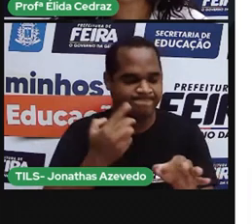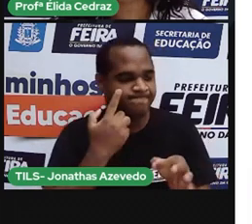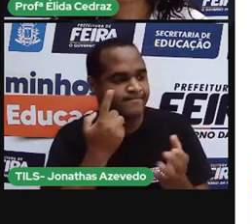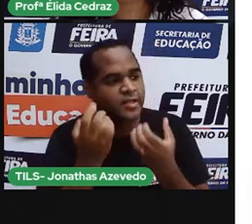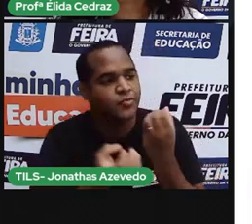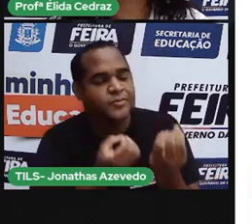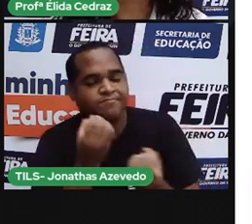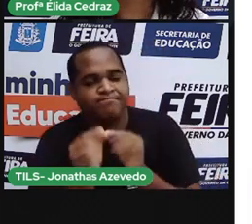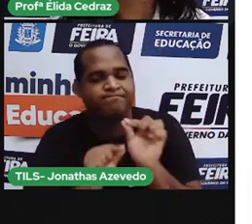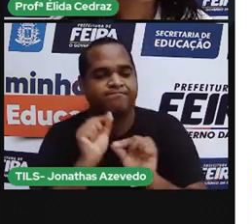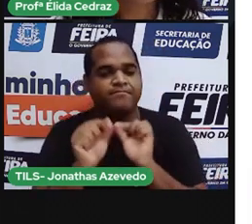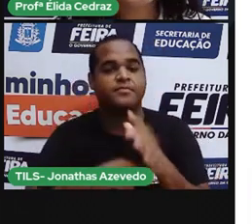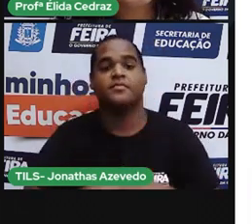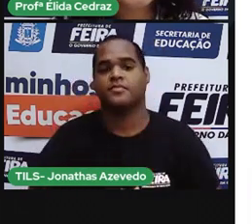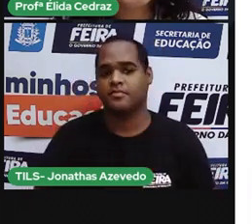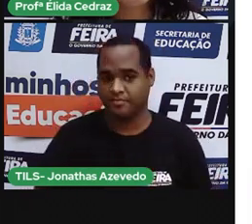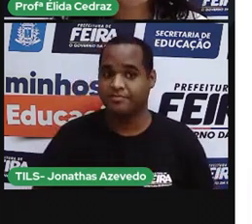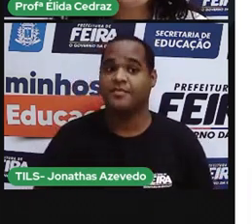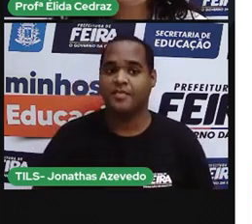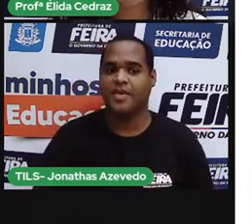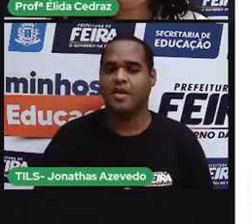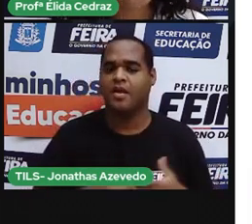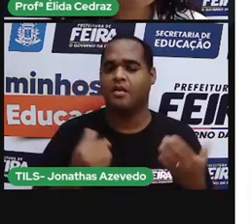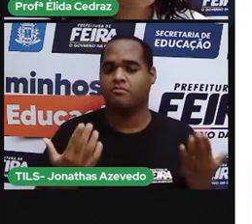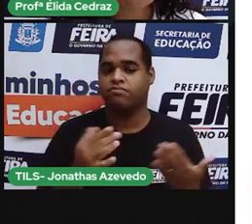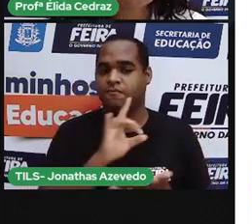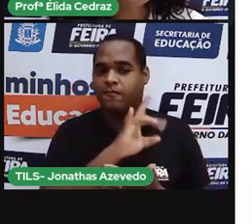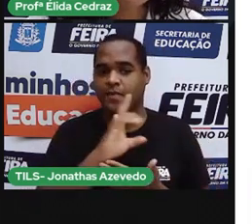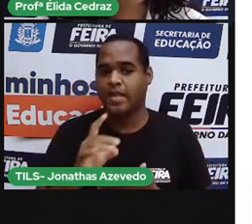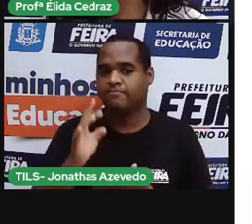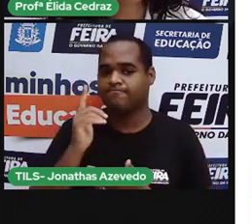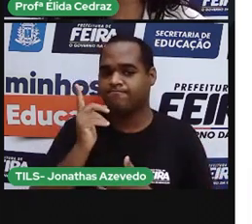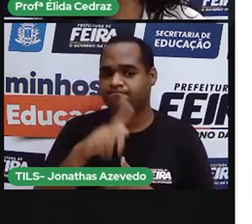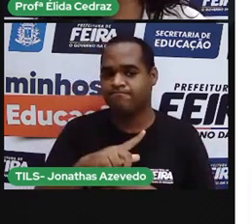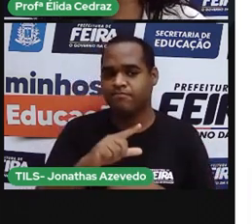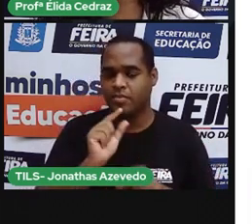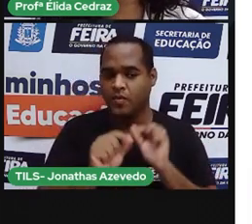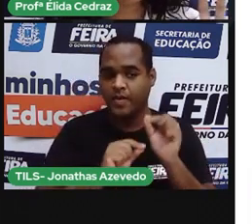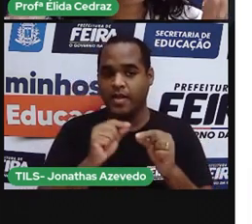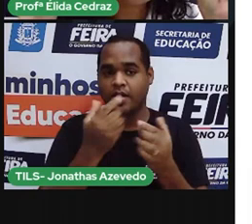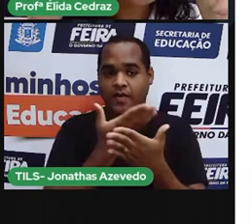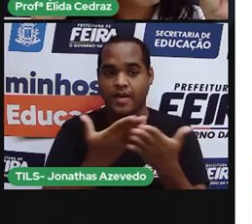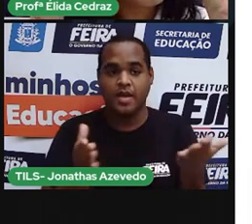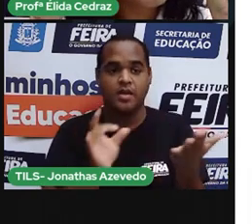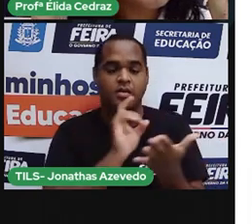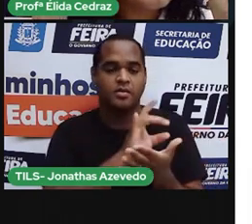estratégias. Vocês resolveram como os alunos